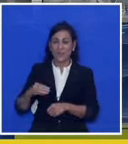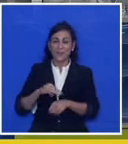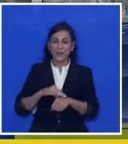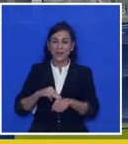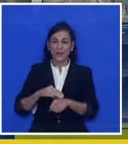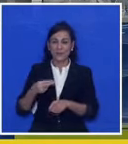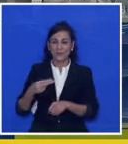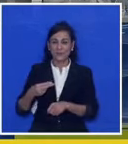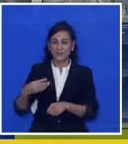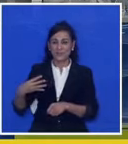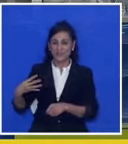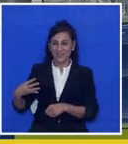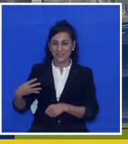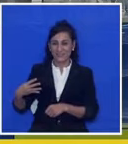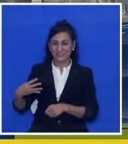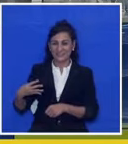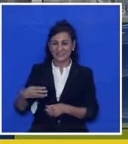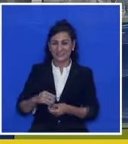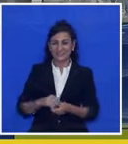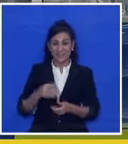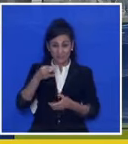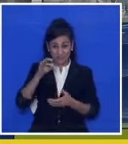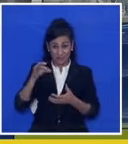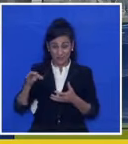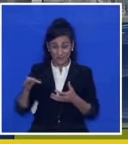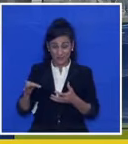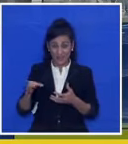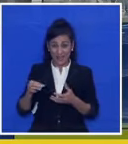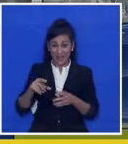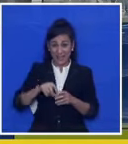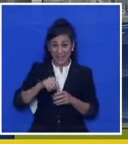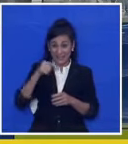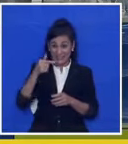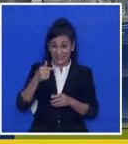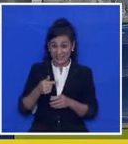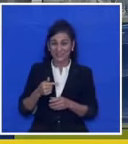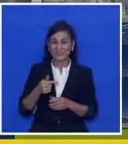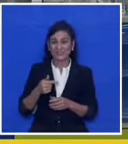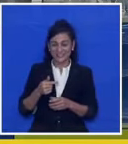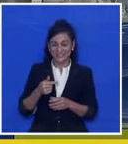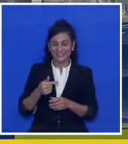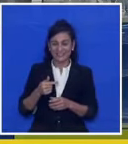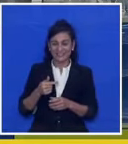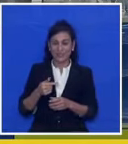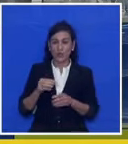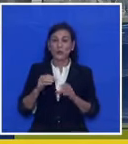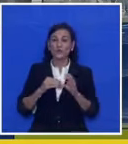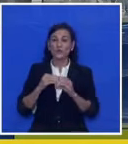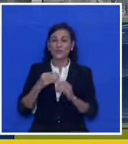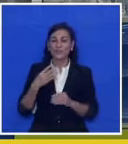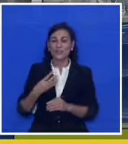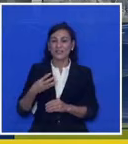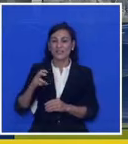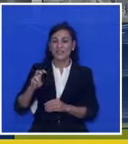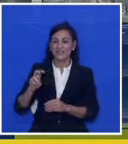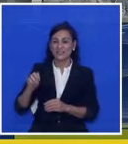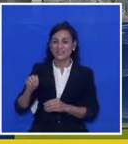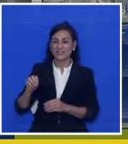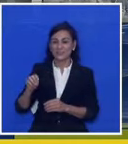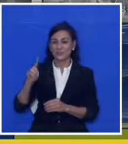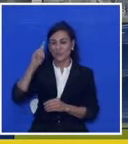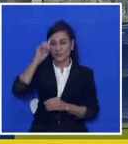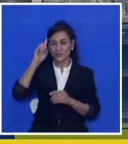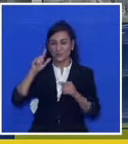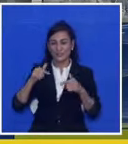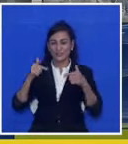Marrom, 24. Vamos confirmar as 7 dezenas sorteadas no concurso